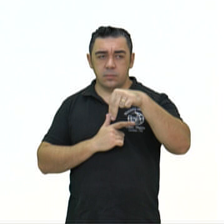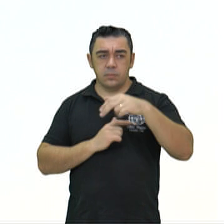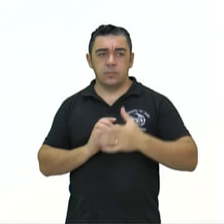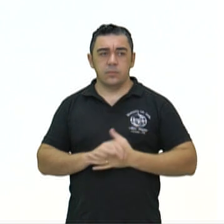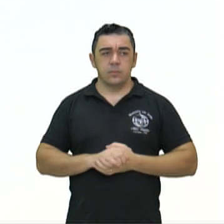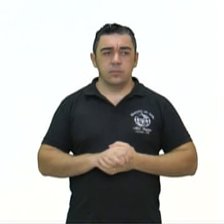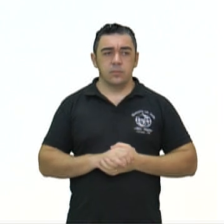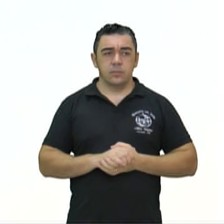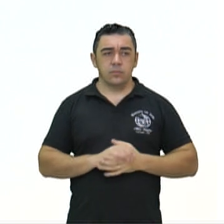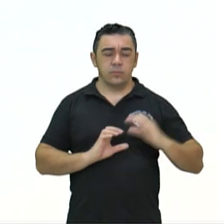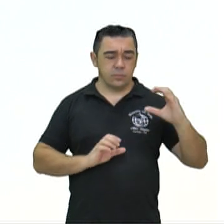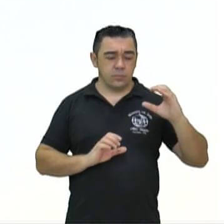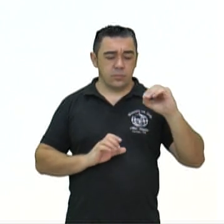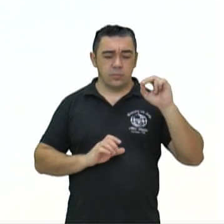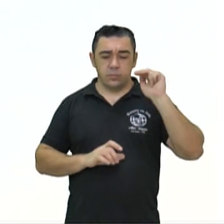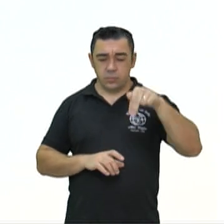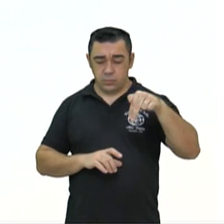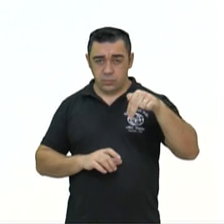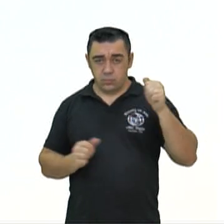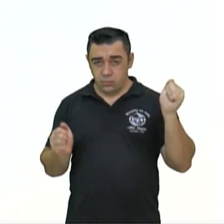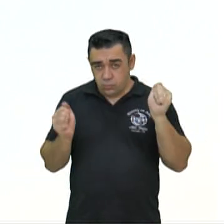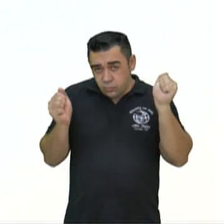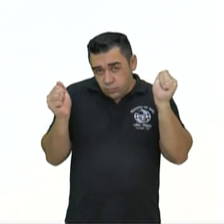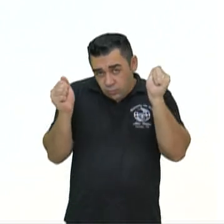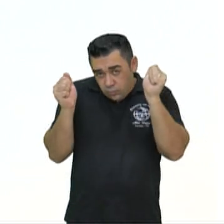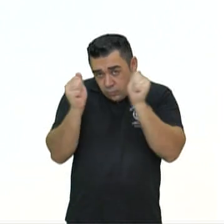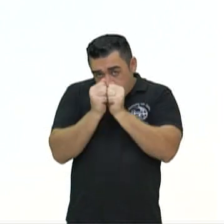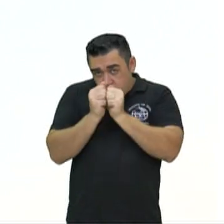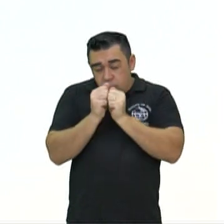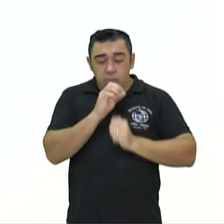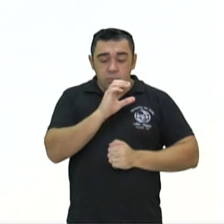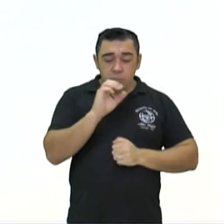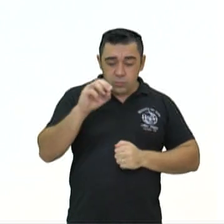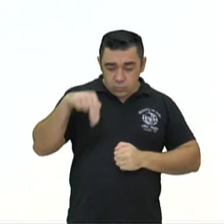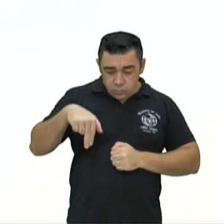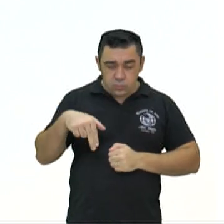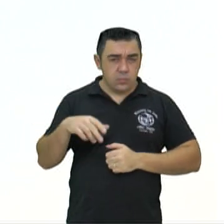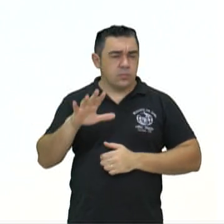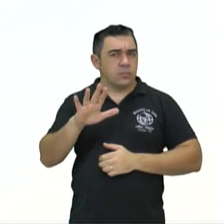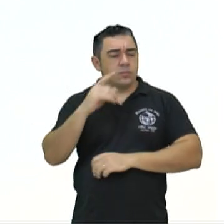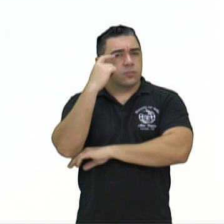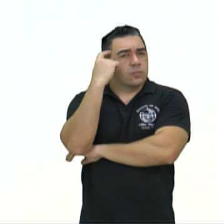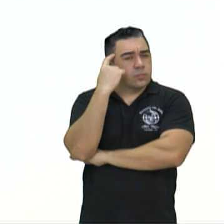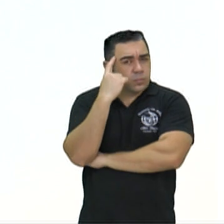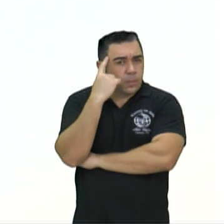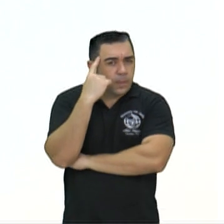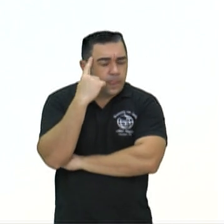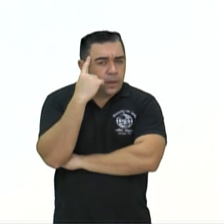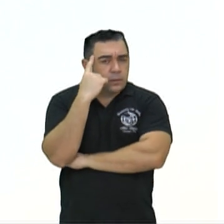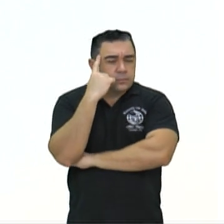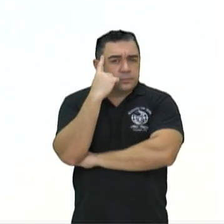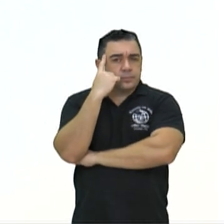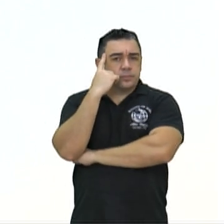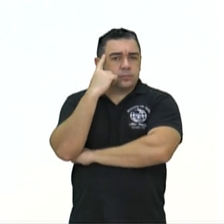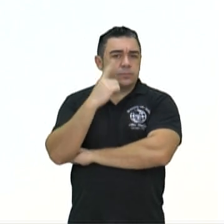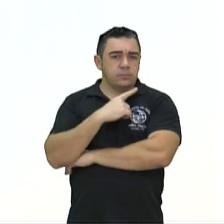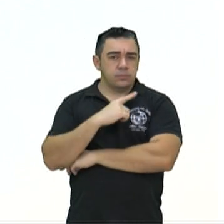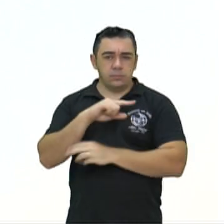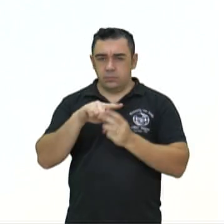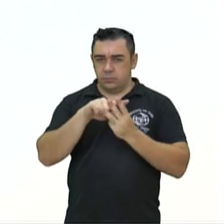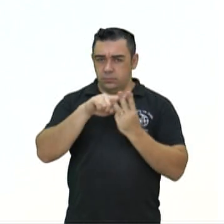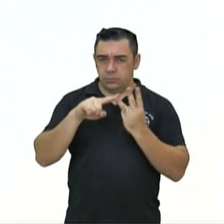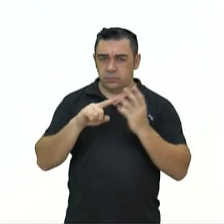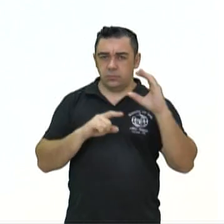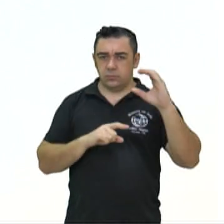C, O e N juntas e nesta ordem. Então, pensando aqui, ó, essas 3